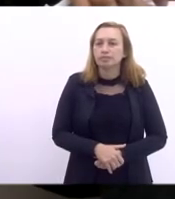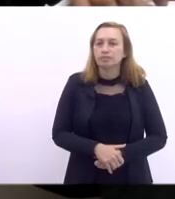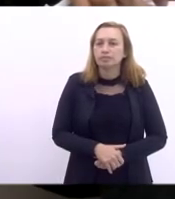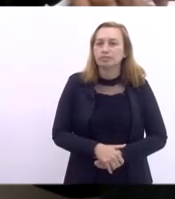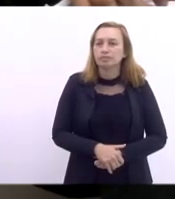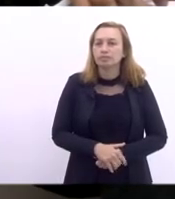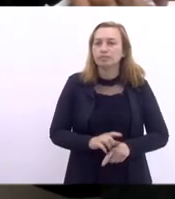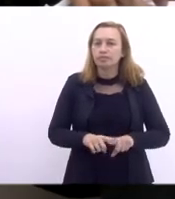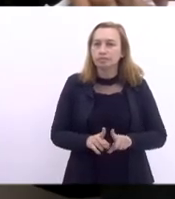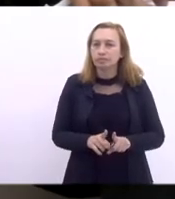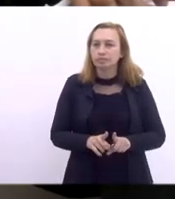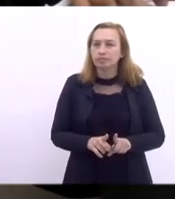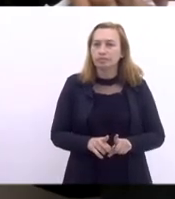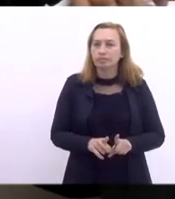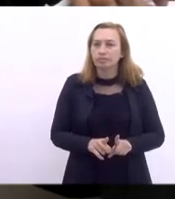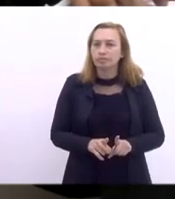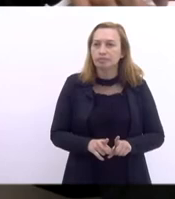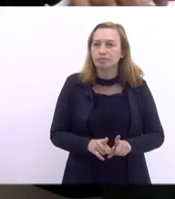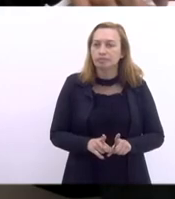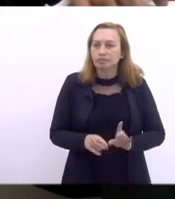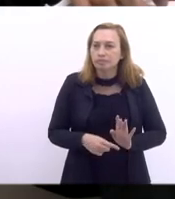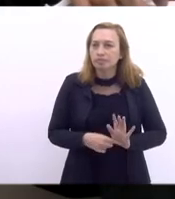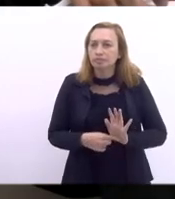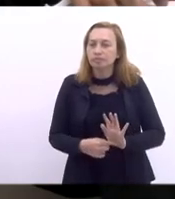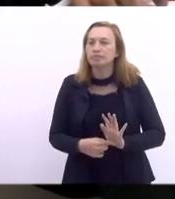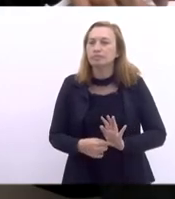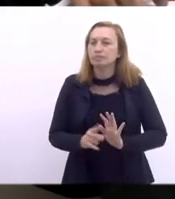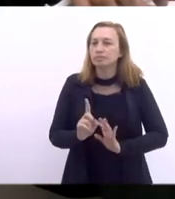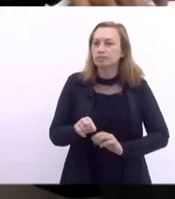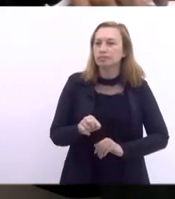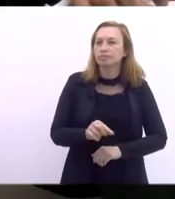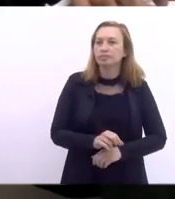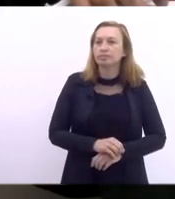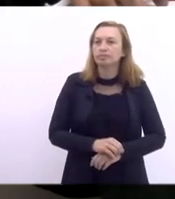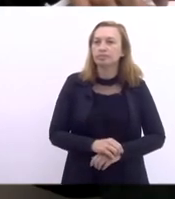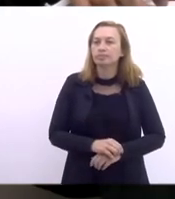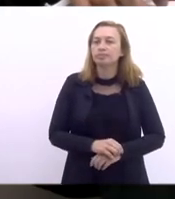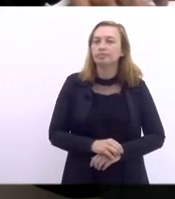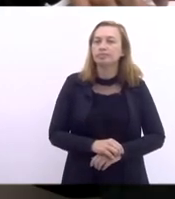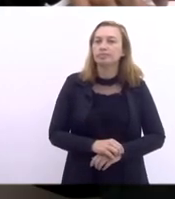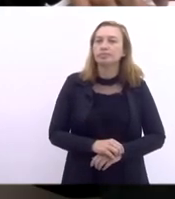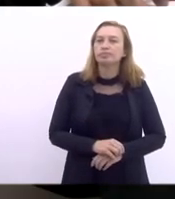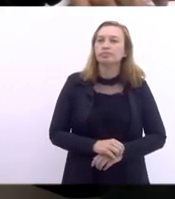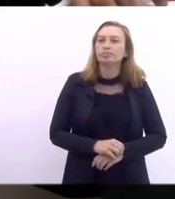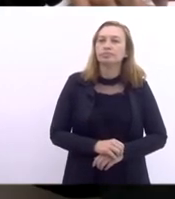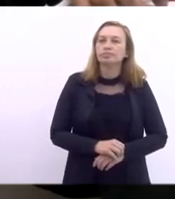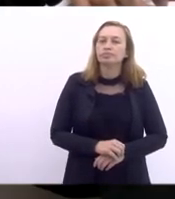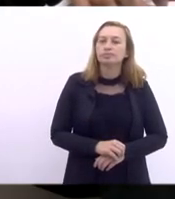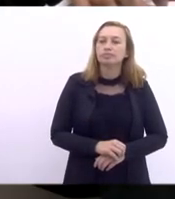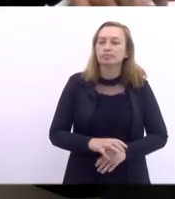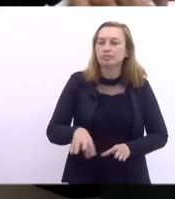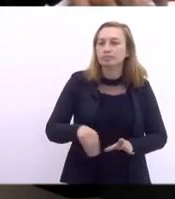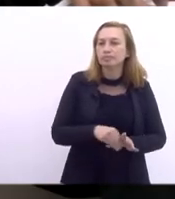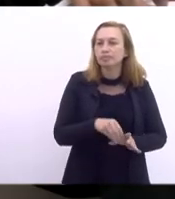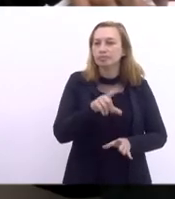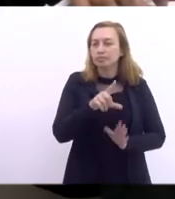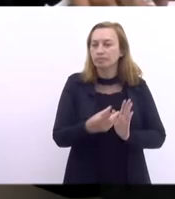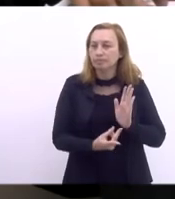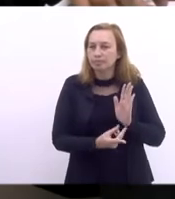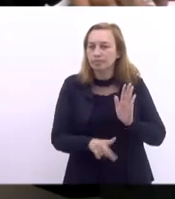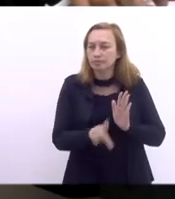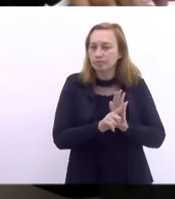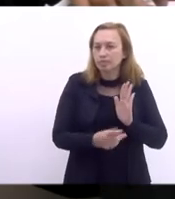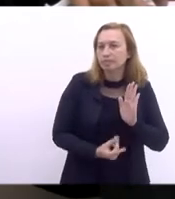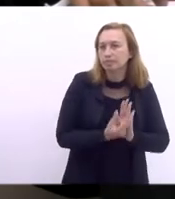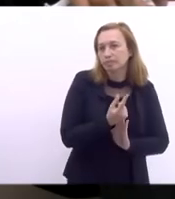mas que pelo menos as previstas constante né até nos anexos da da l-dopa futuramente tem